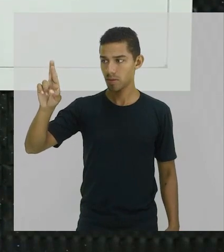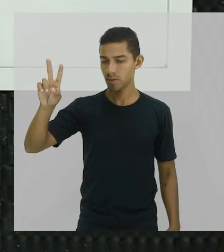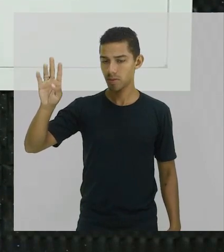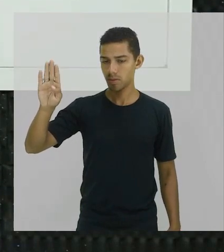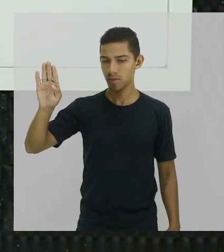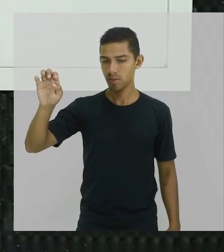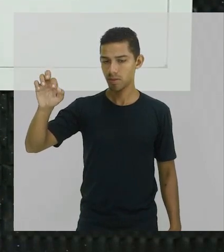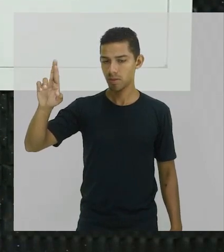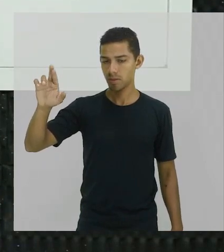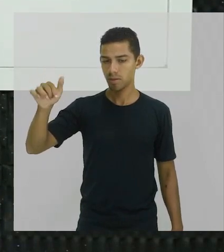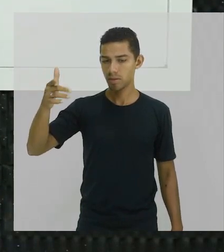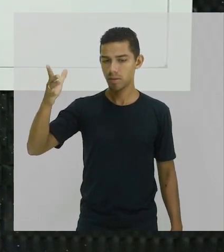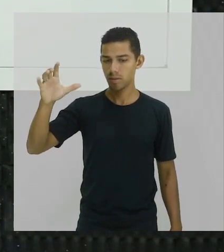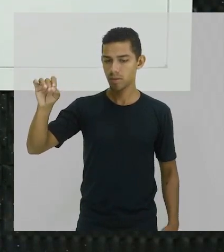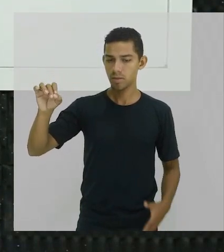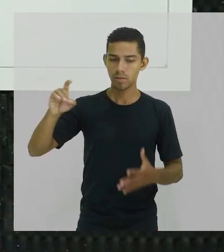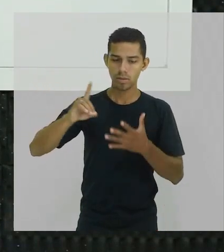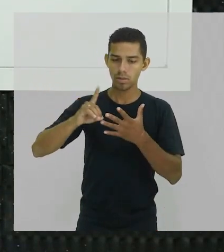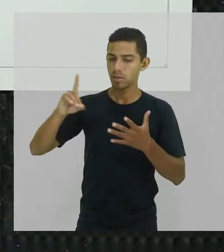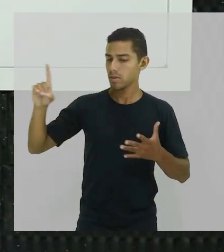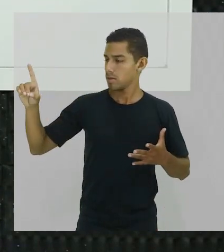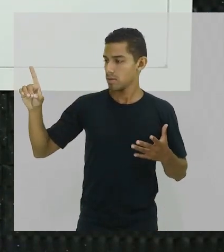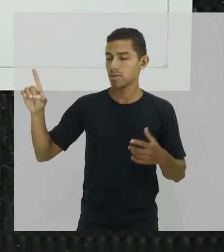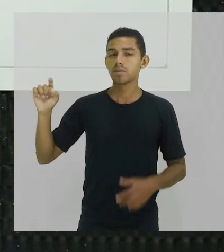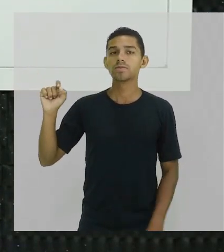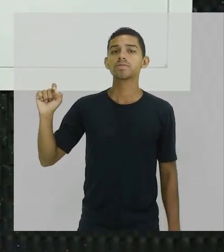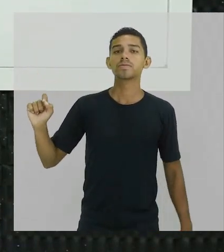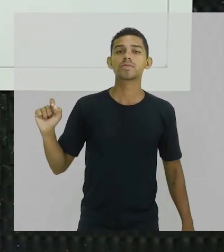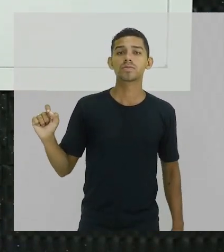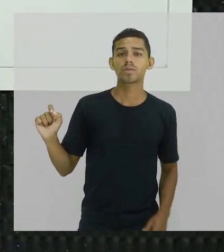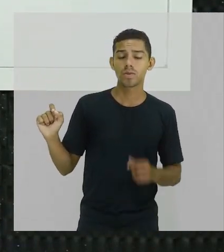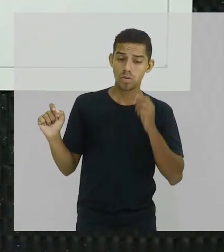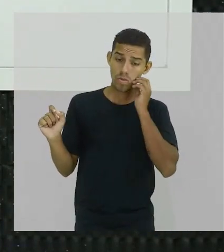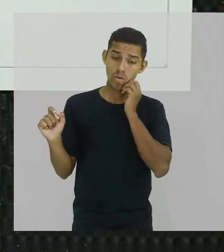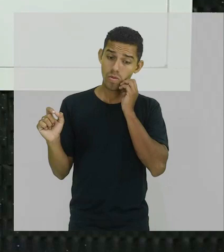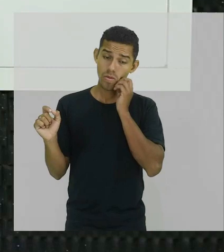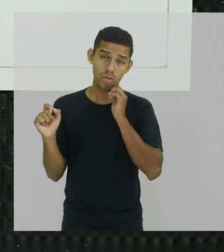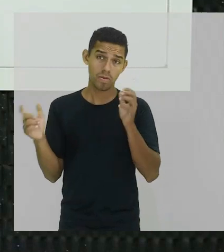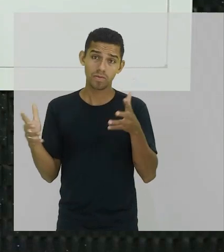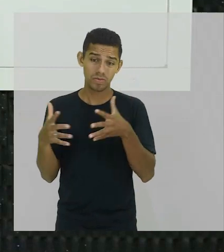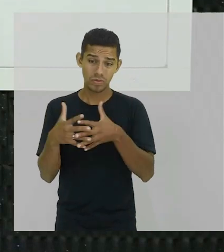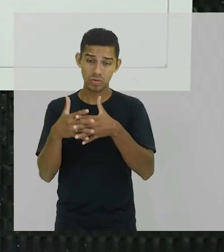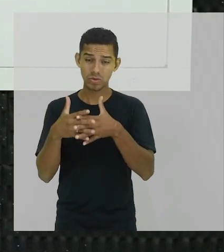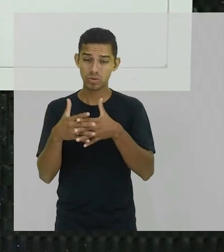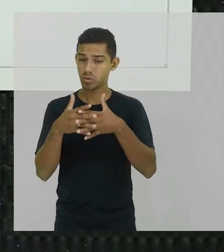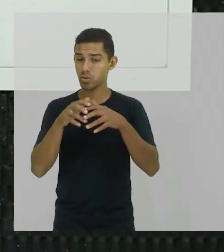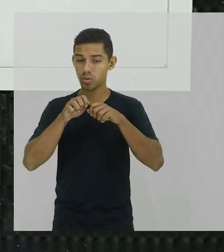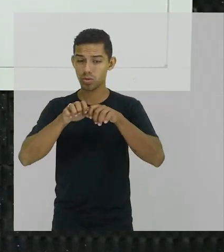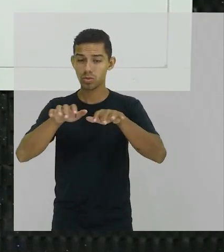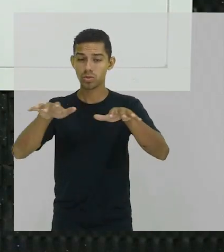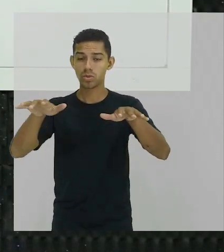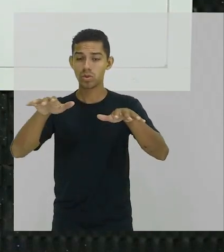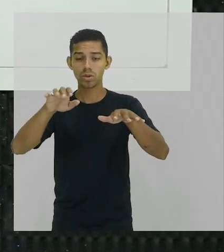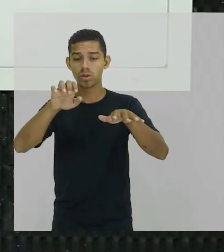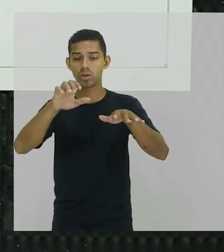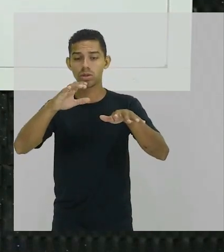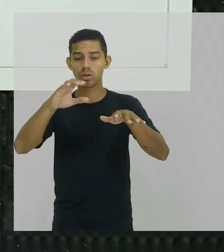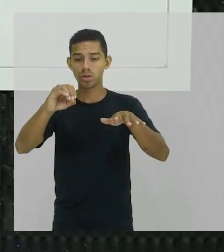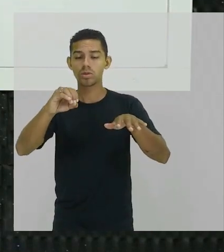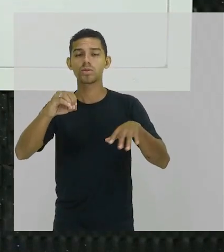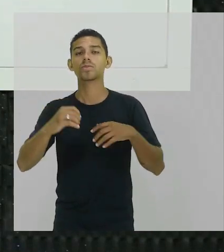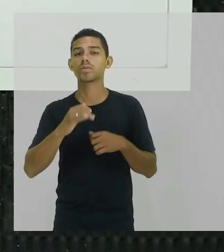ok? A gente pode até fazer uma confusão com o eco, né? A diferença é